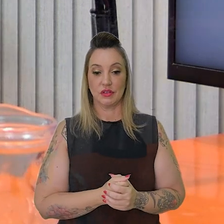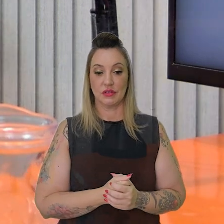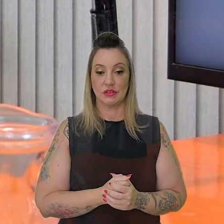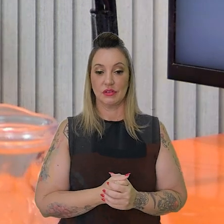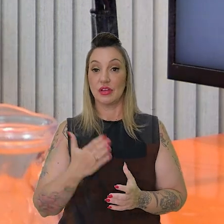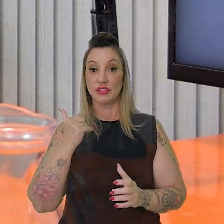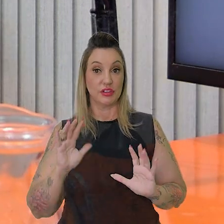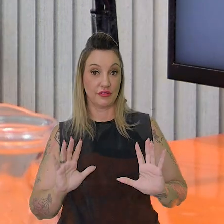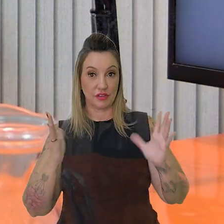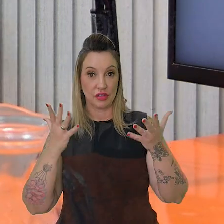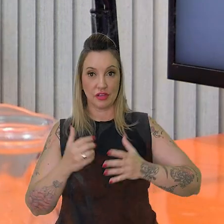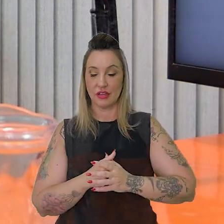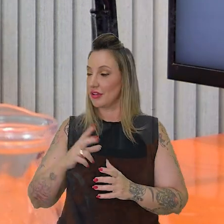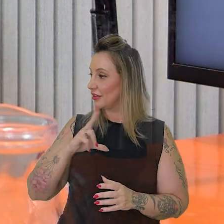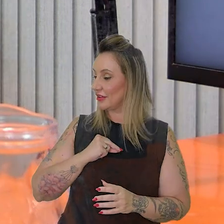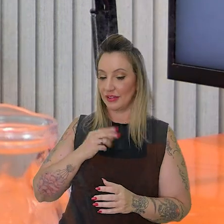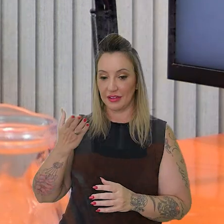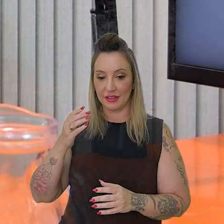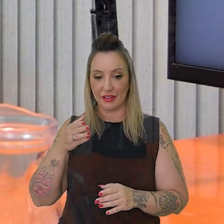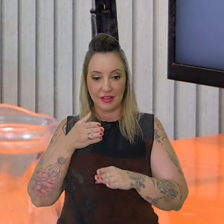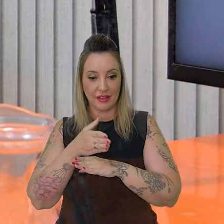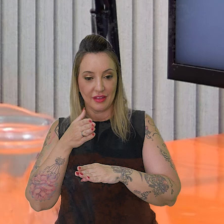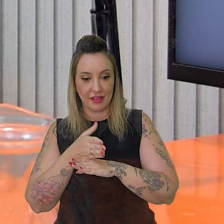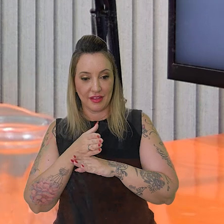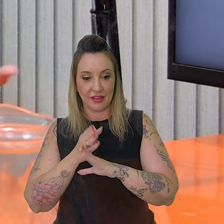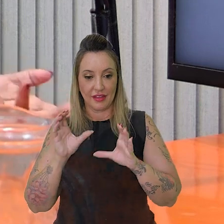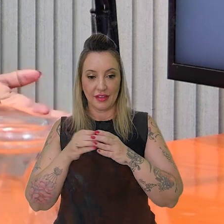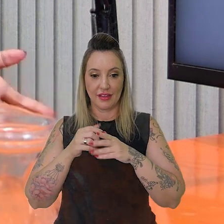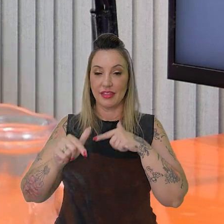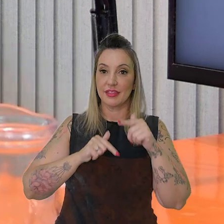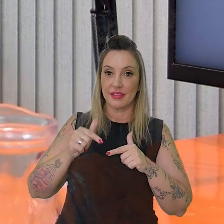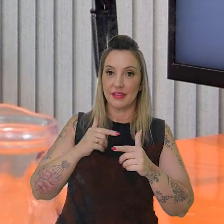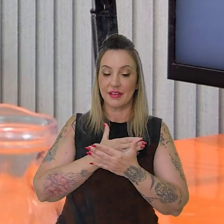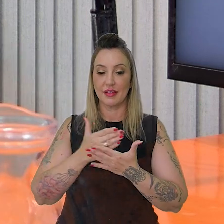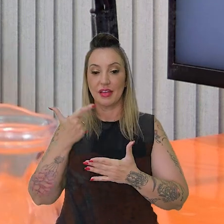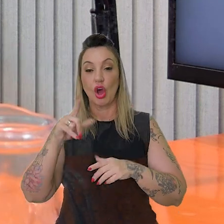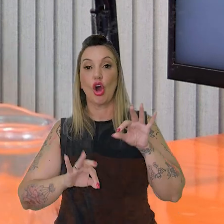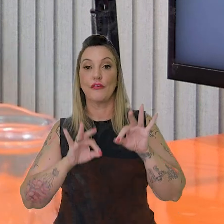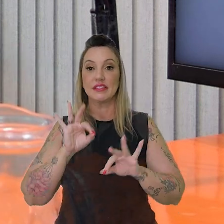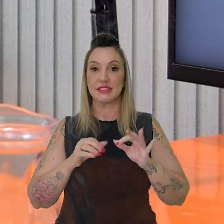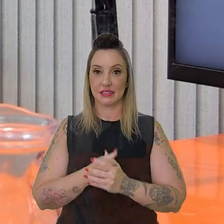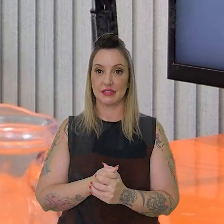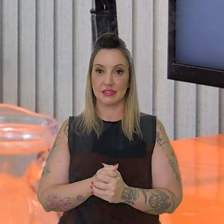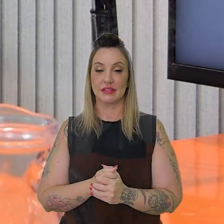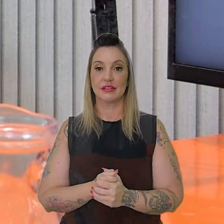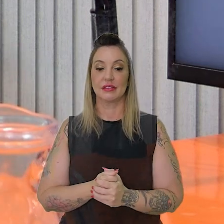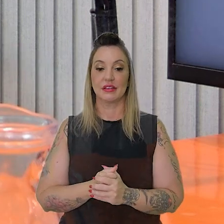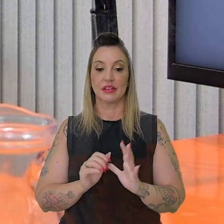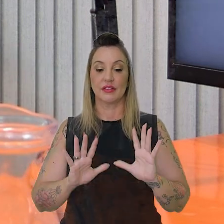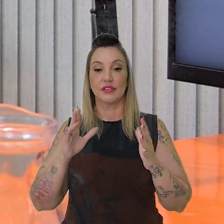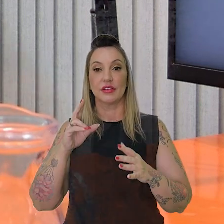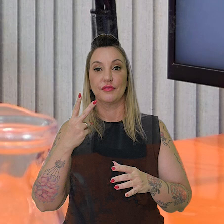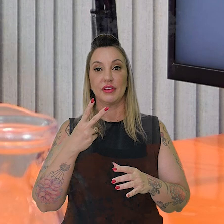porque que eles me chamaram por festival aí eu já já entrei na equipe de trabalhadores vou começar com outras oficinas lá que o